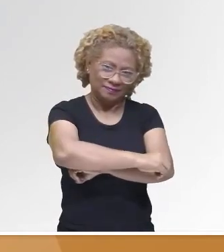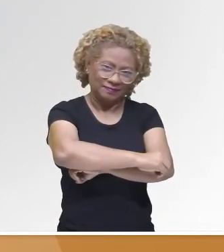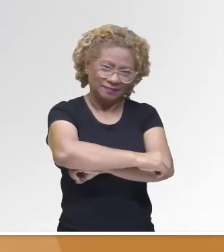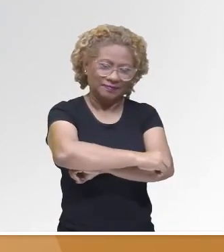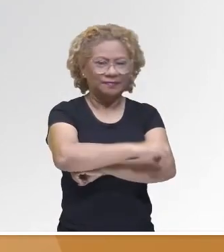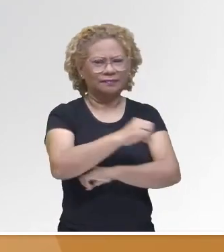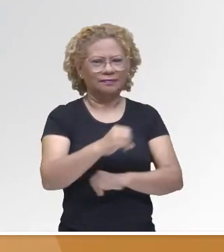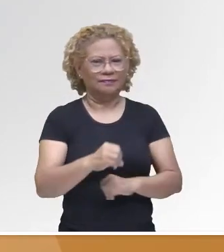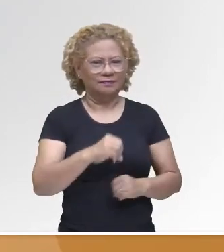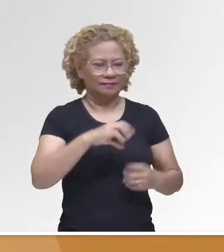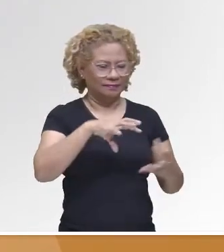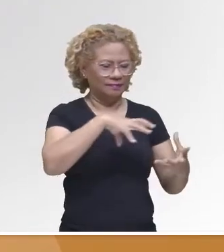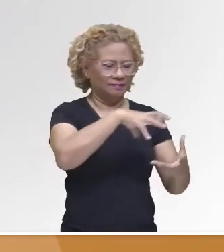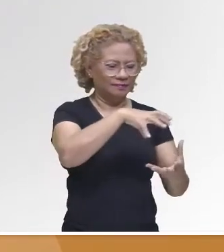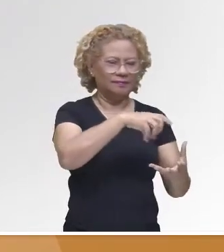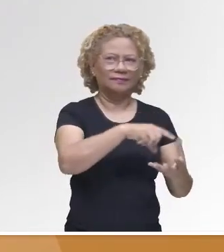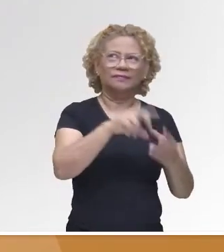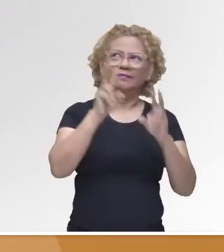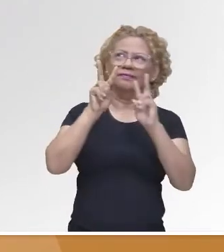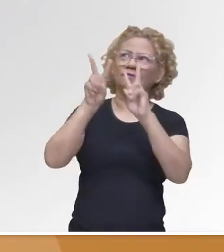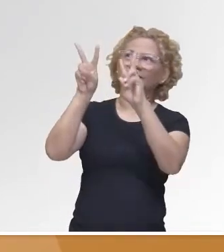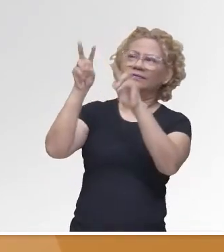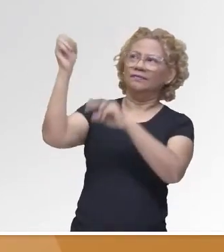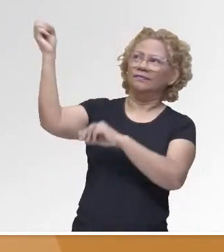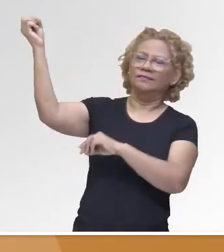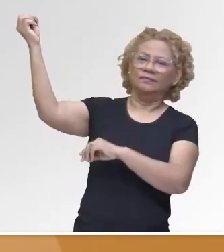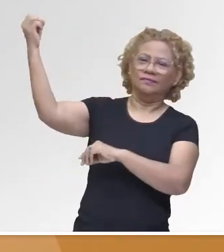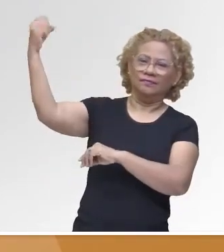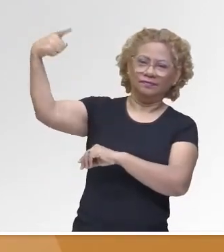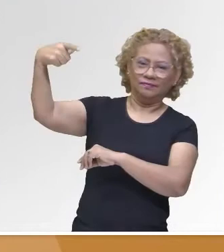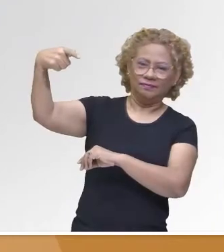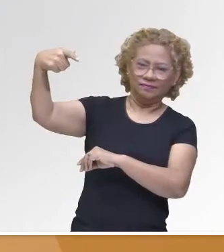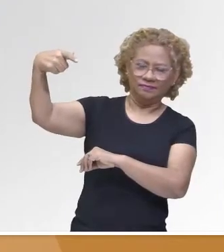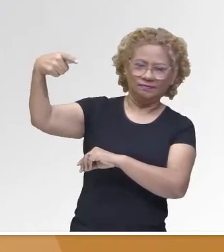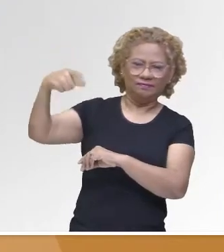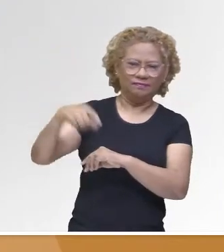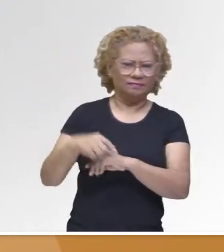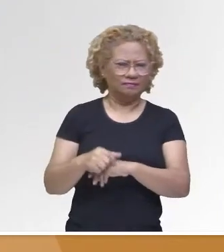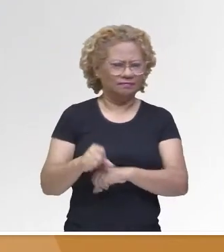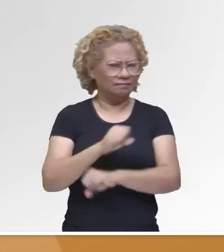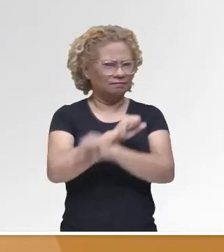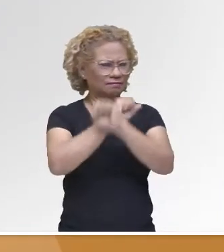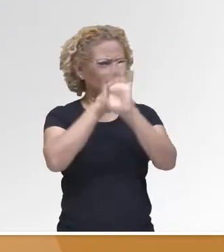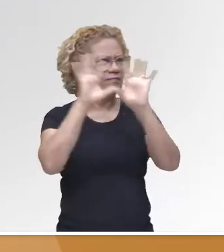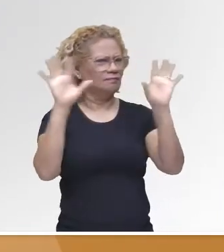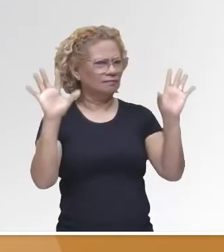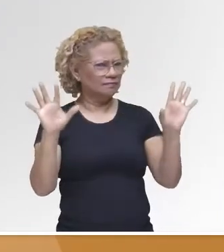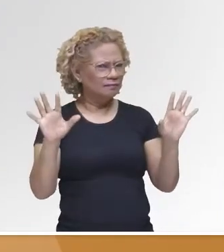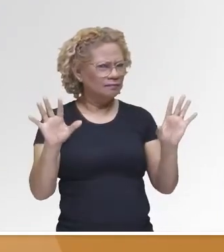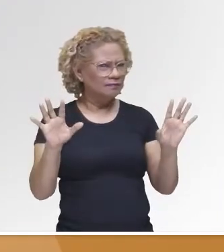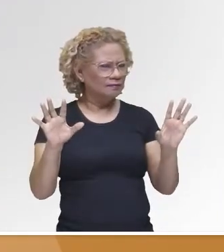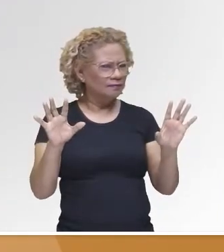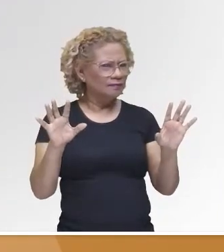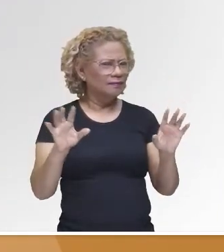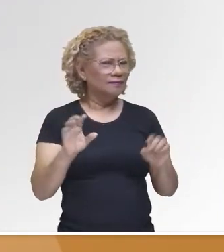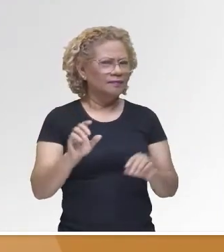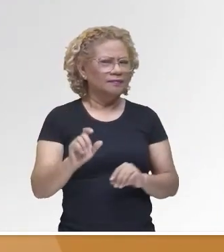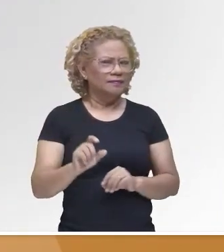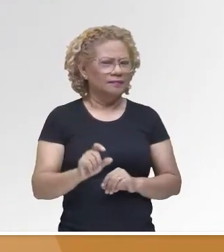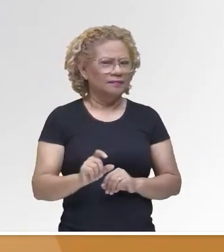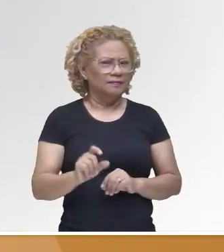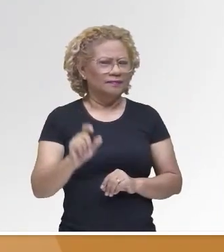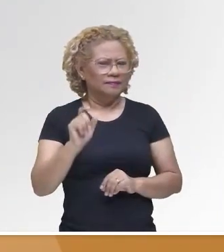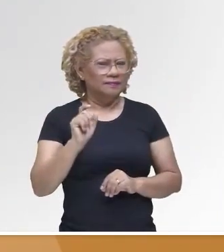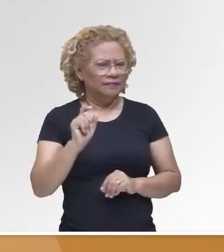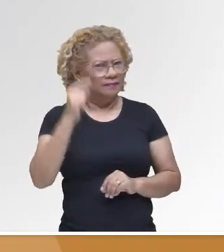aqui, e eu estou olhando para o Sol que vai fazendo o movimento, é claro que aparentemente é a Terra que está se mexendo,